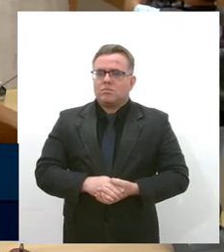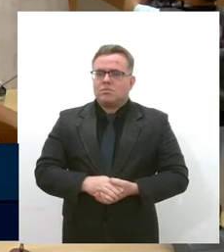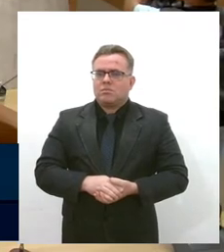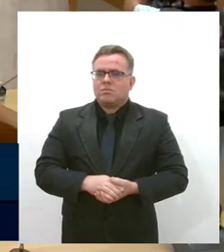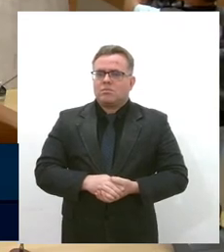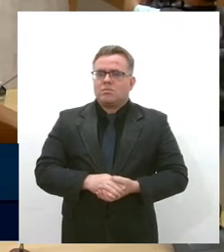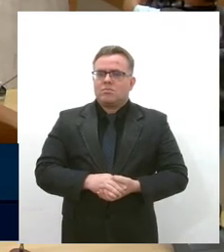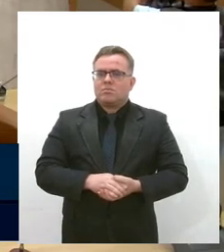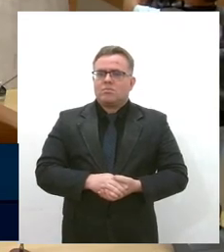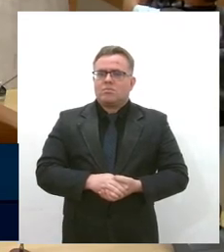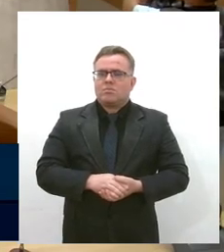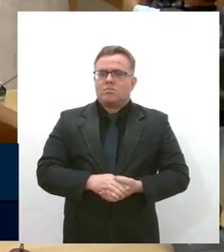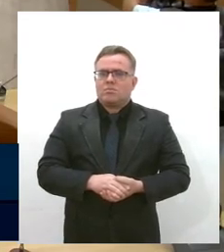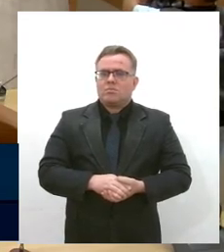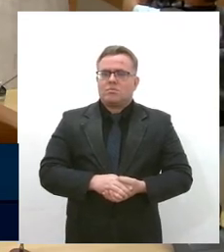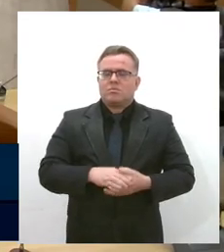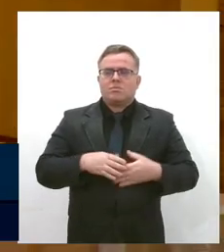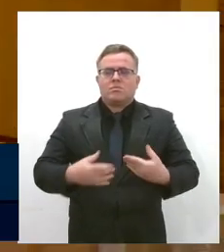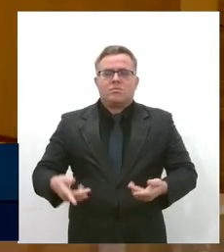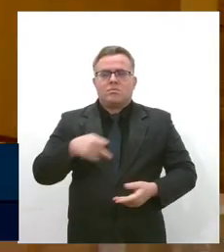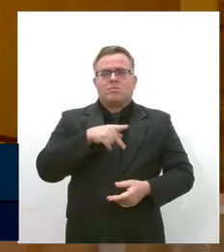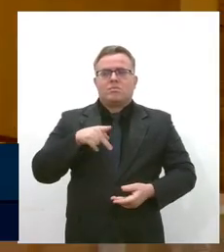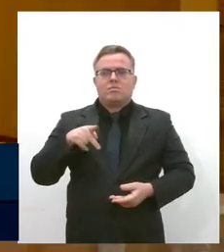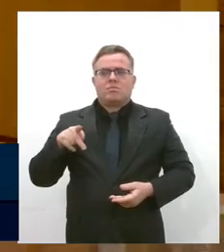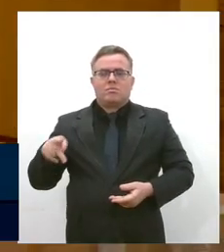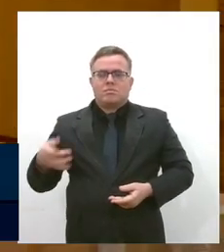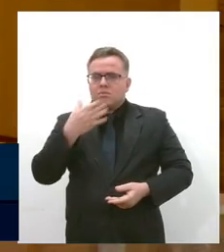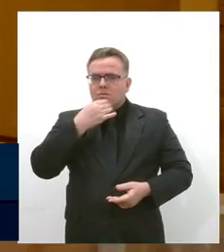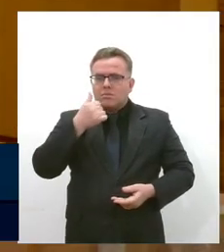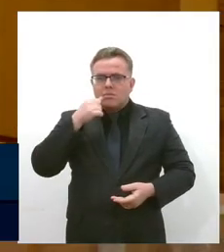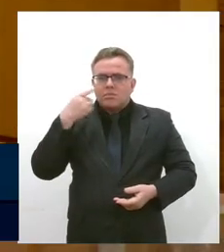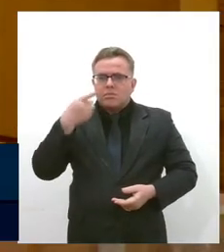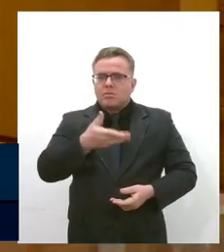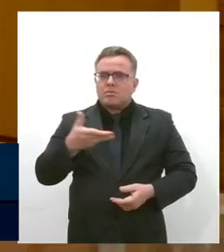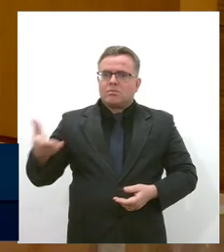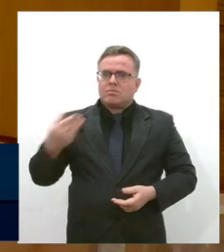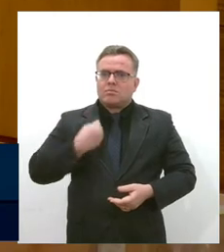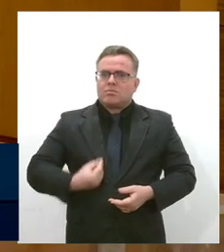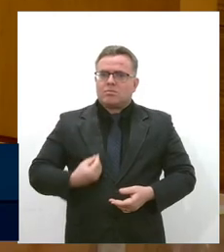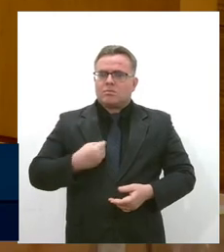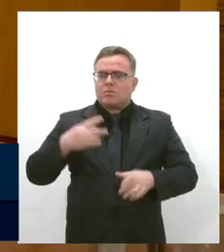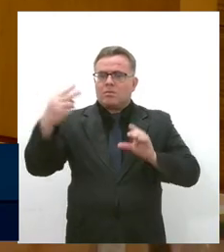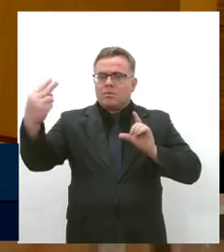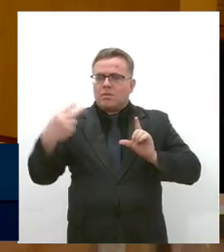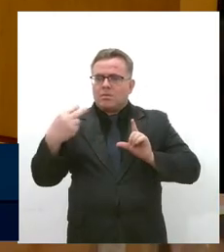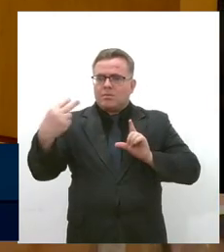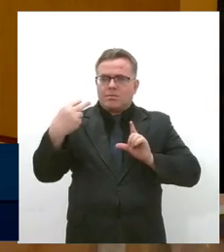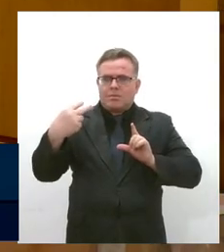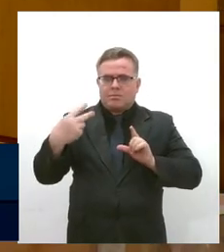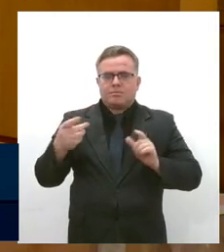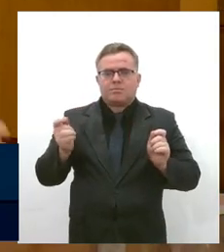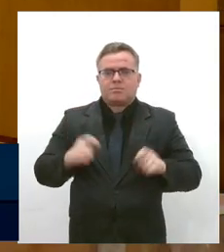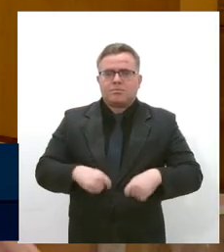Senhor presidente, senhores e senhoras deputados, aqueles que nos ouvem e nos assistem, vou fazer um pronunciamento aqui, vou pedir